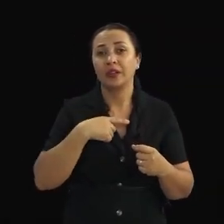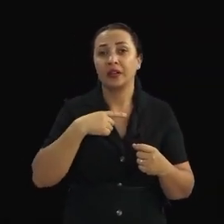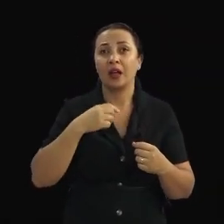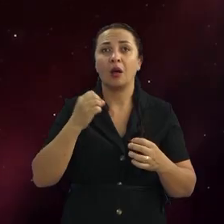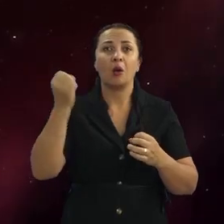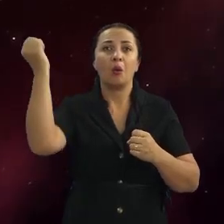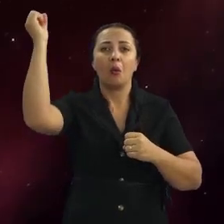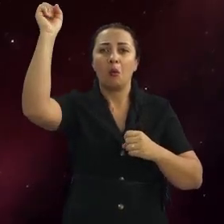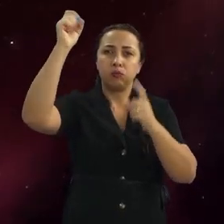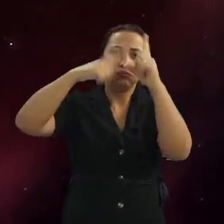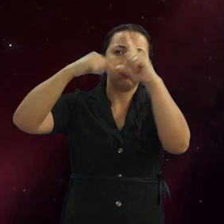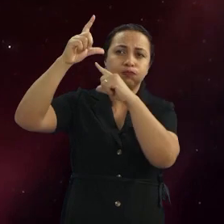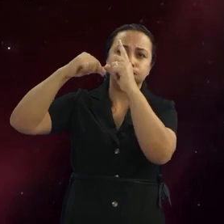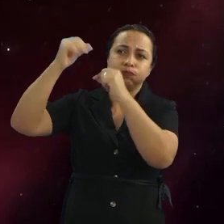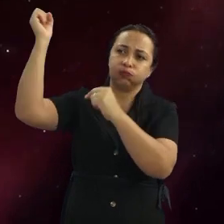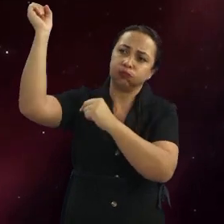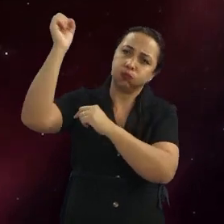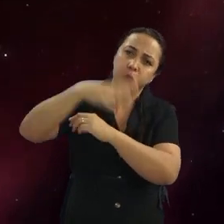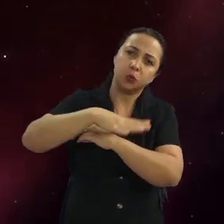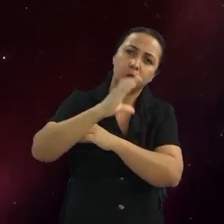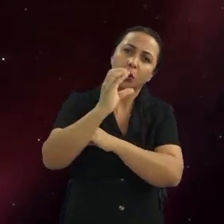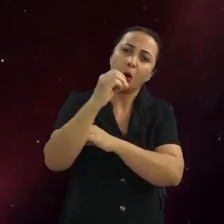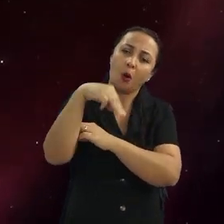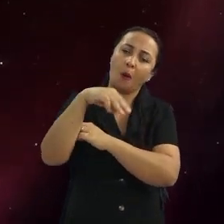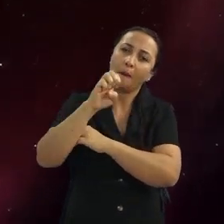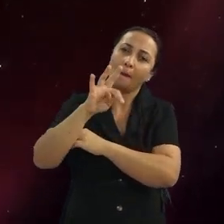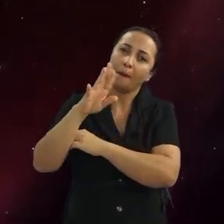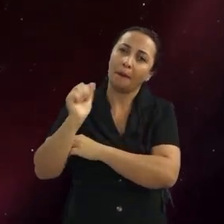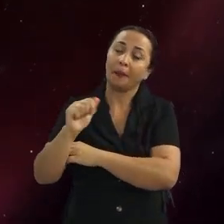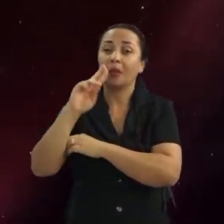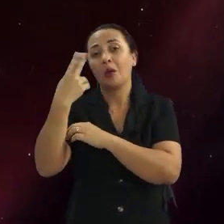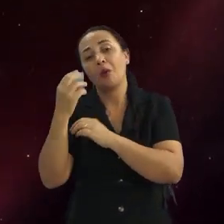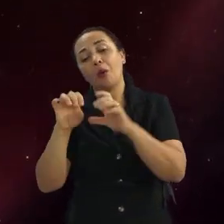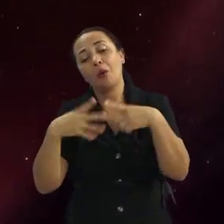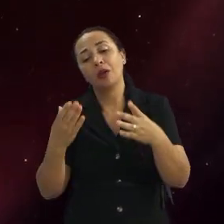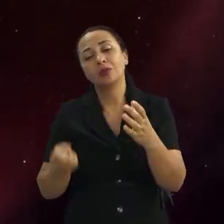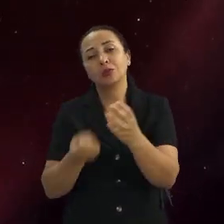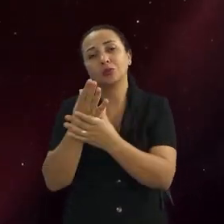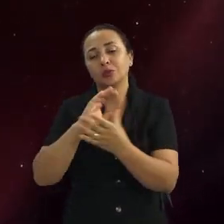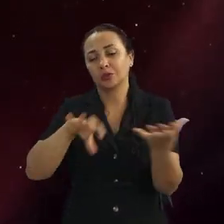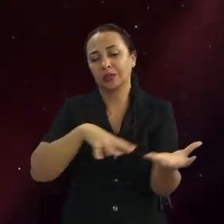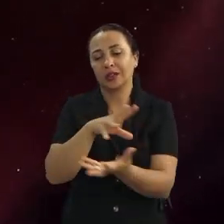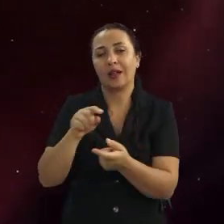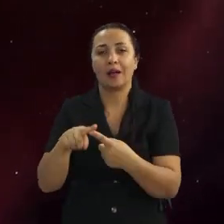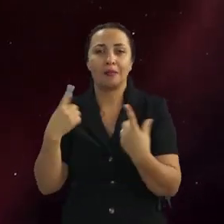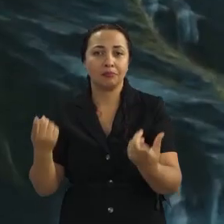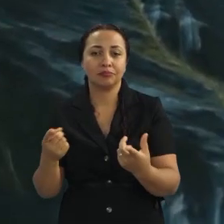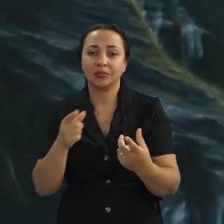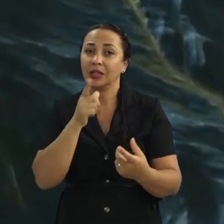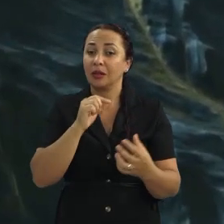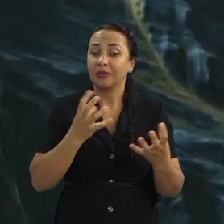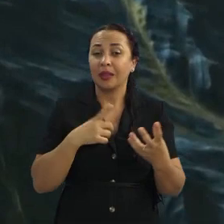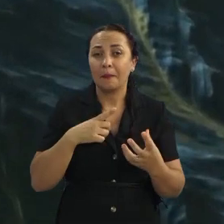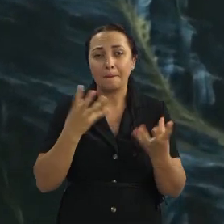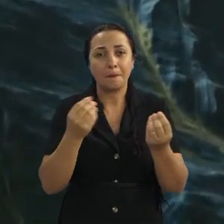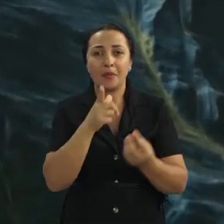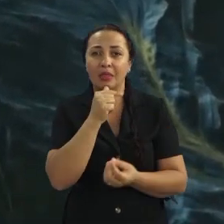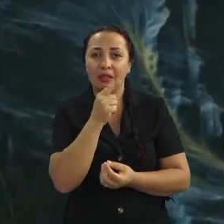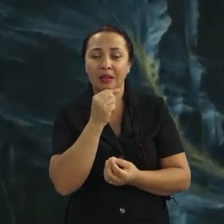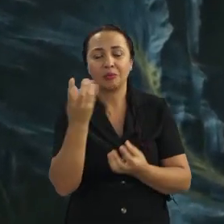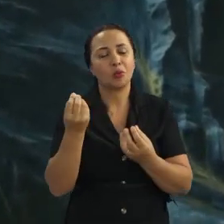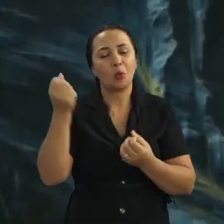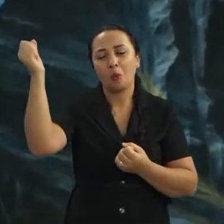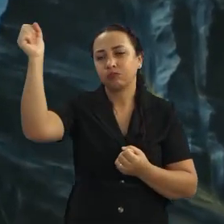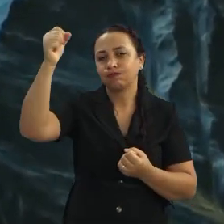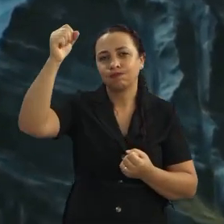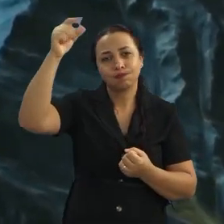caído na forma de cometas ou alguma parte veio de quando a terra foi formada mas o planeta com tanta água não dá para cair tanto o